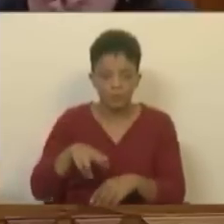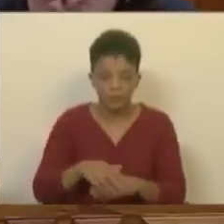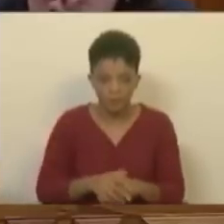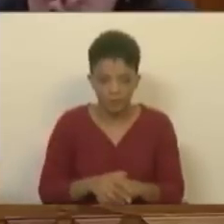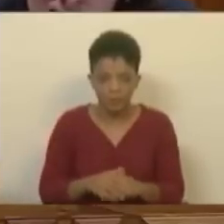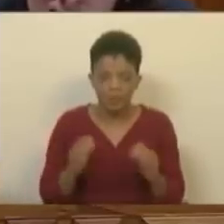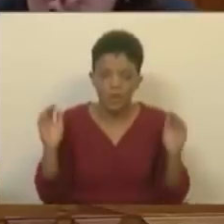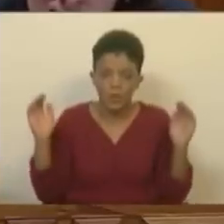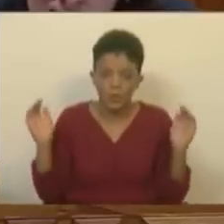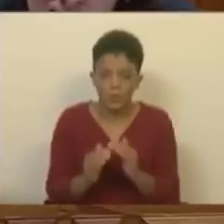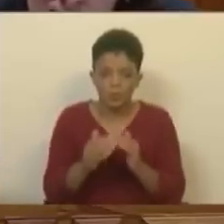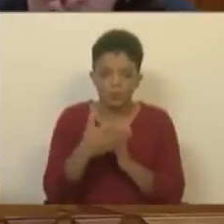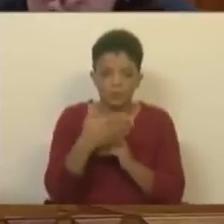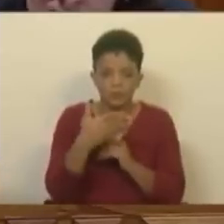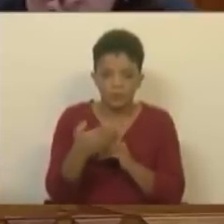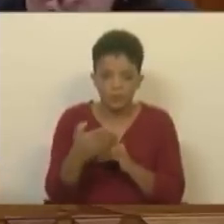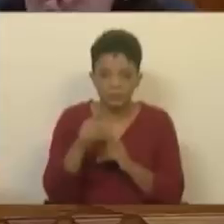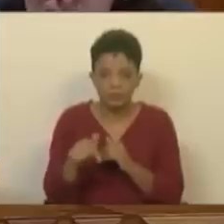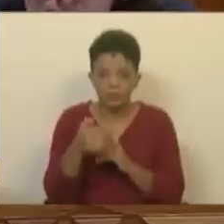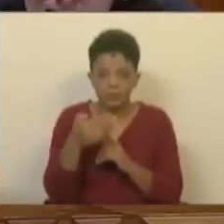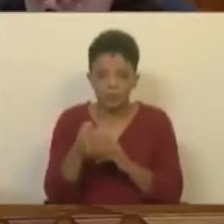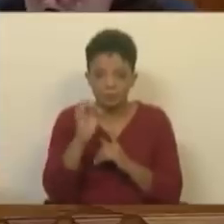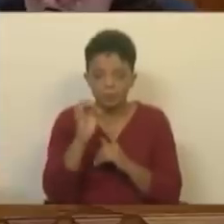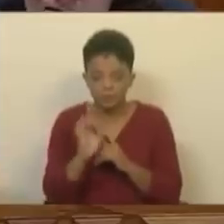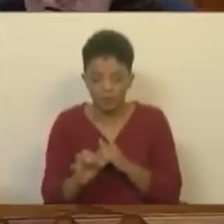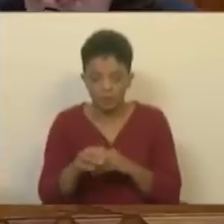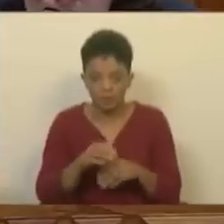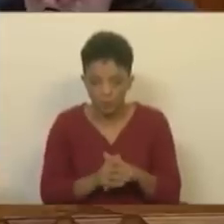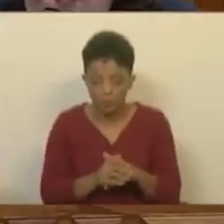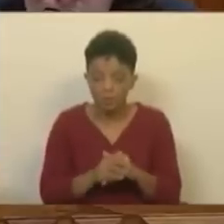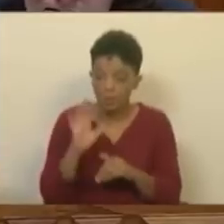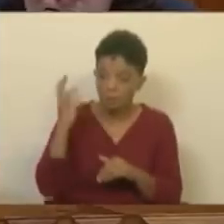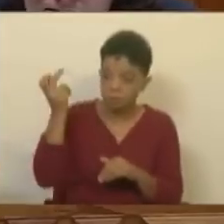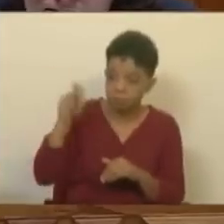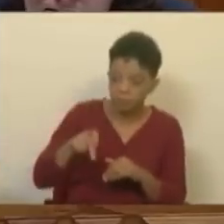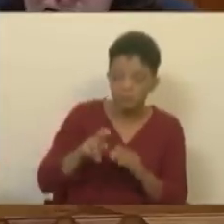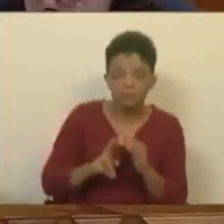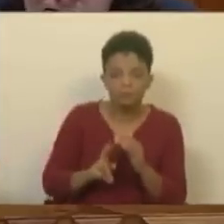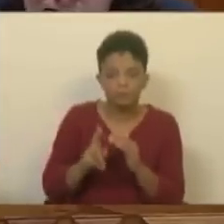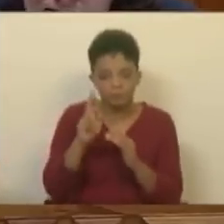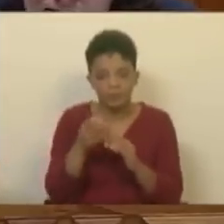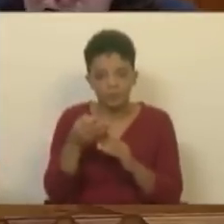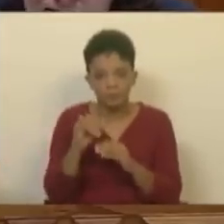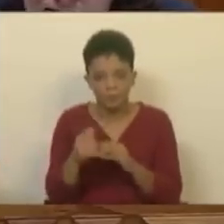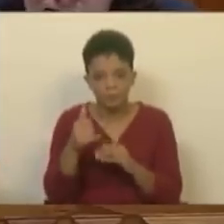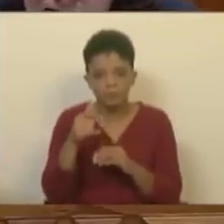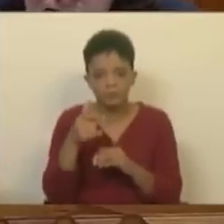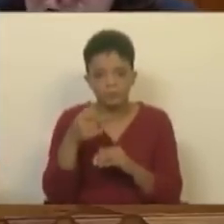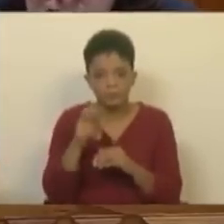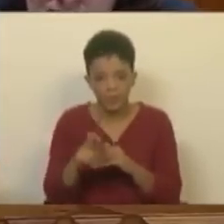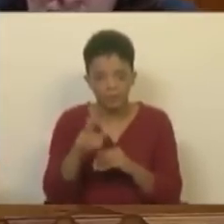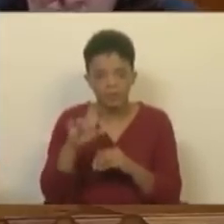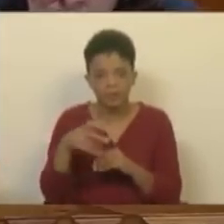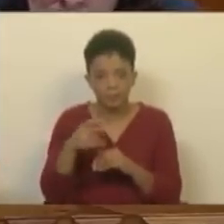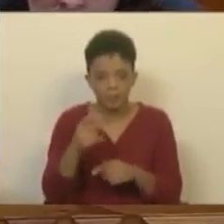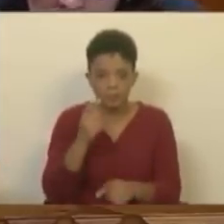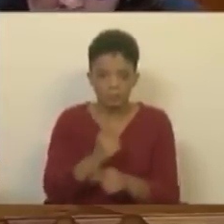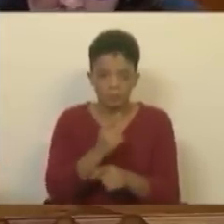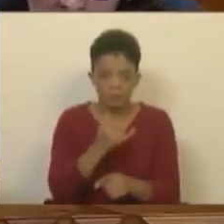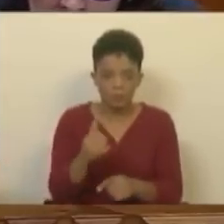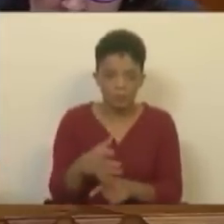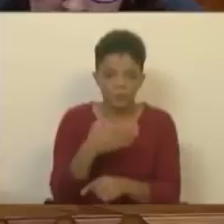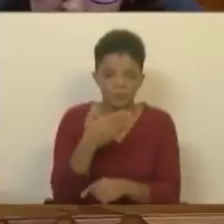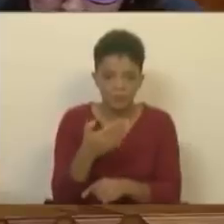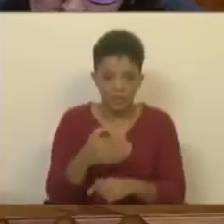reduzido 17,7%. aconteceu esta subida do Piper capita nós estamos desde